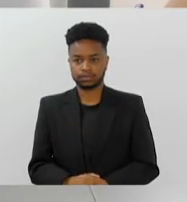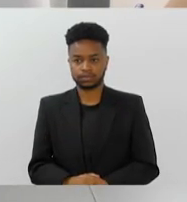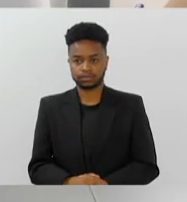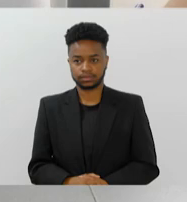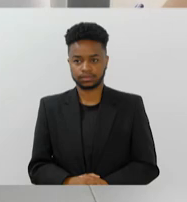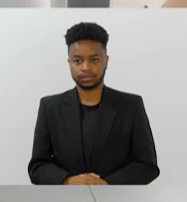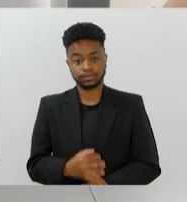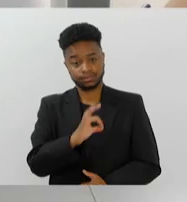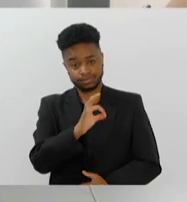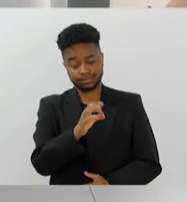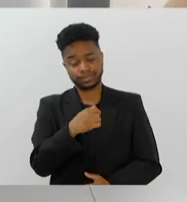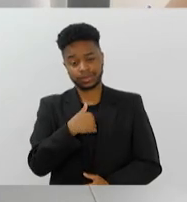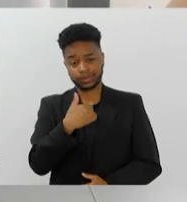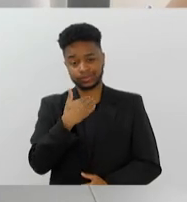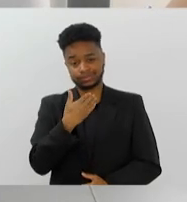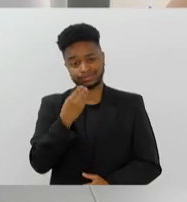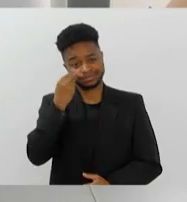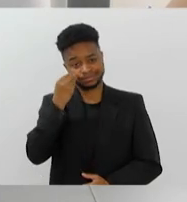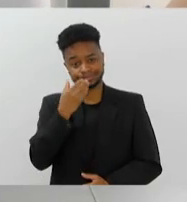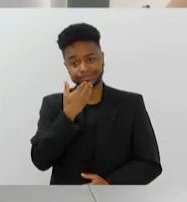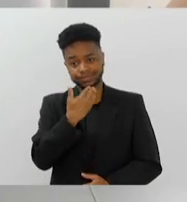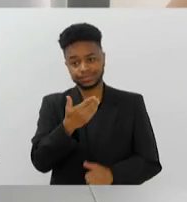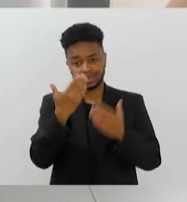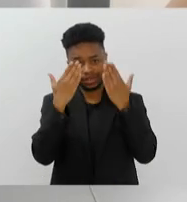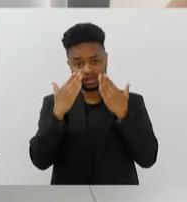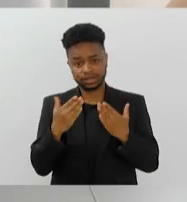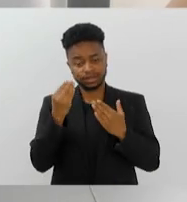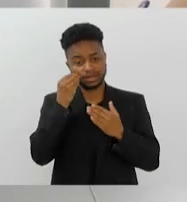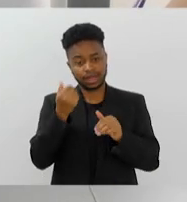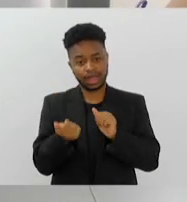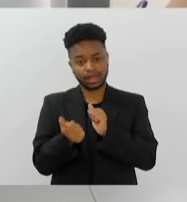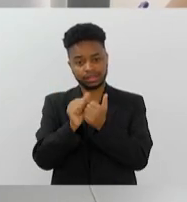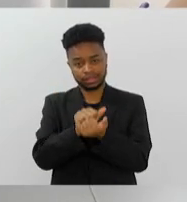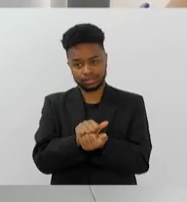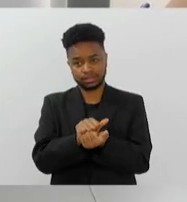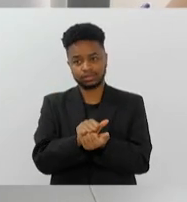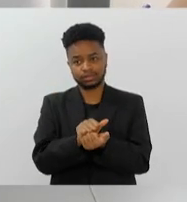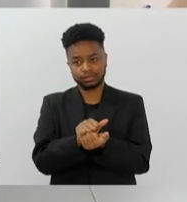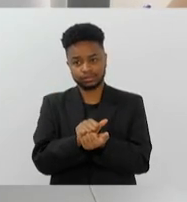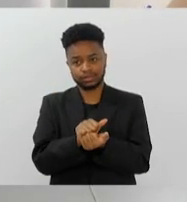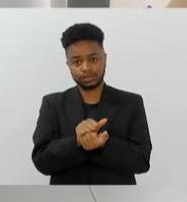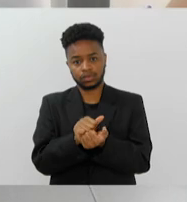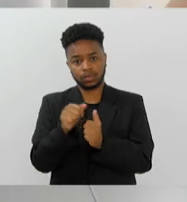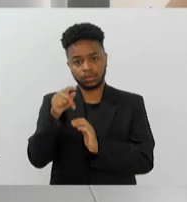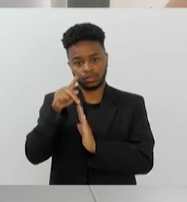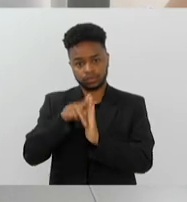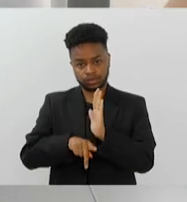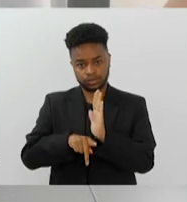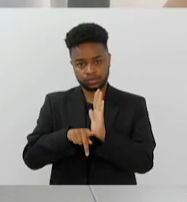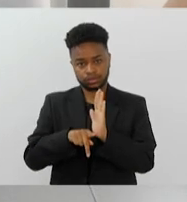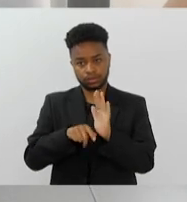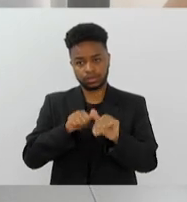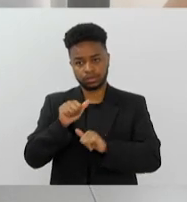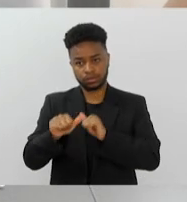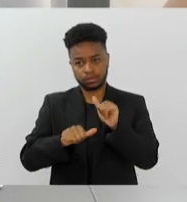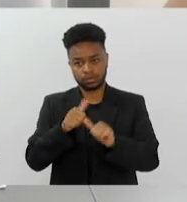Pois é, eu ia pedir vista para tentar adaptar o projeto modificando